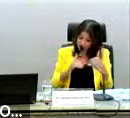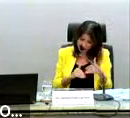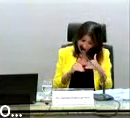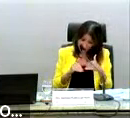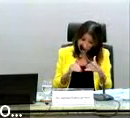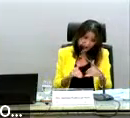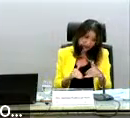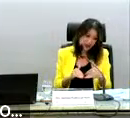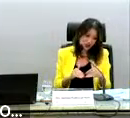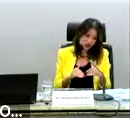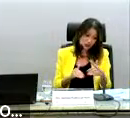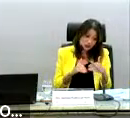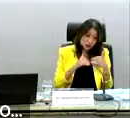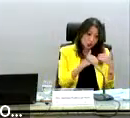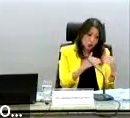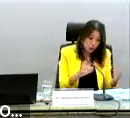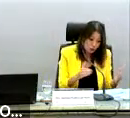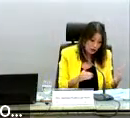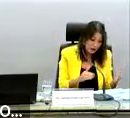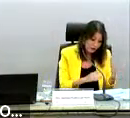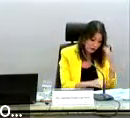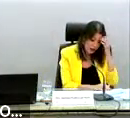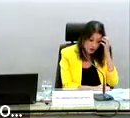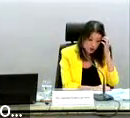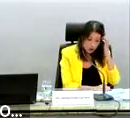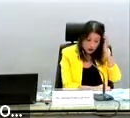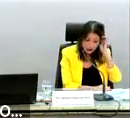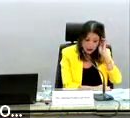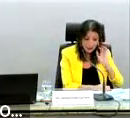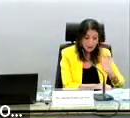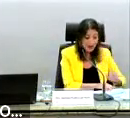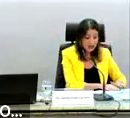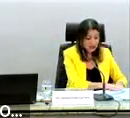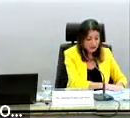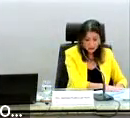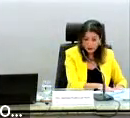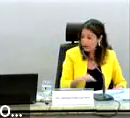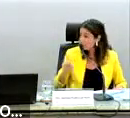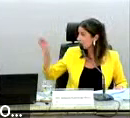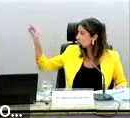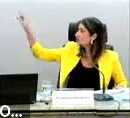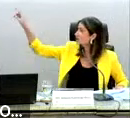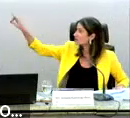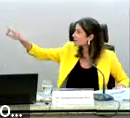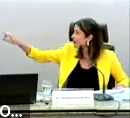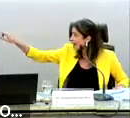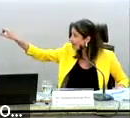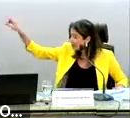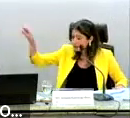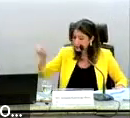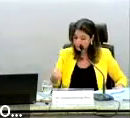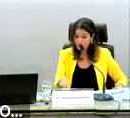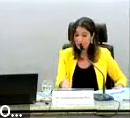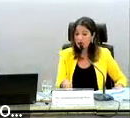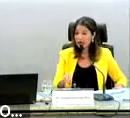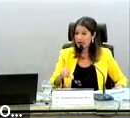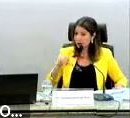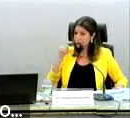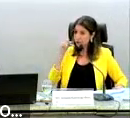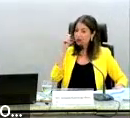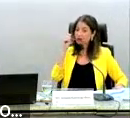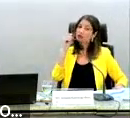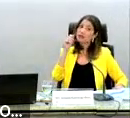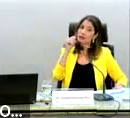e inferioridade. Então, isso tudo faz com que a gente veja nesse mapa aí